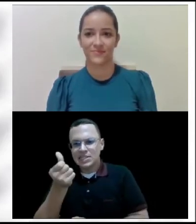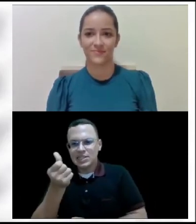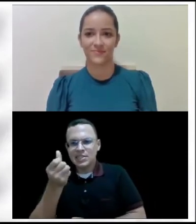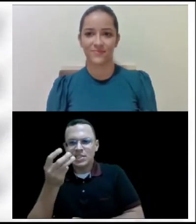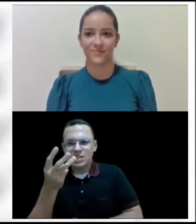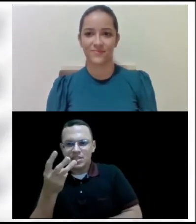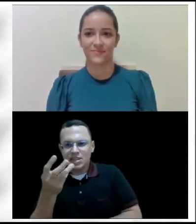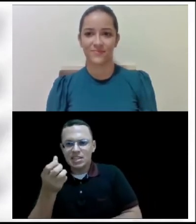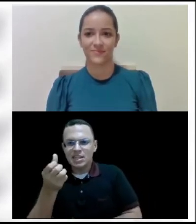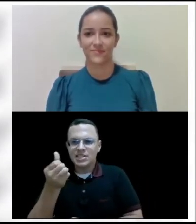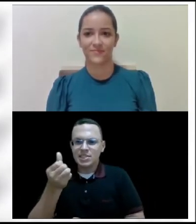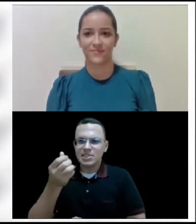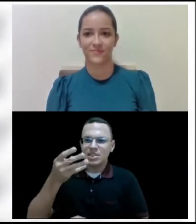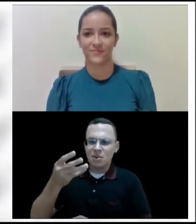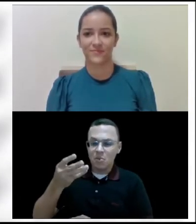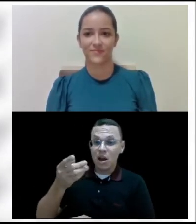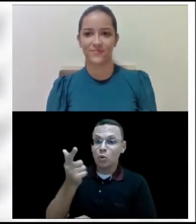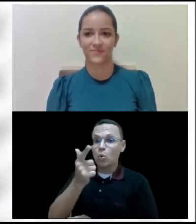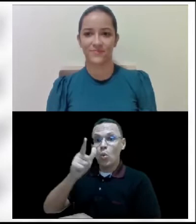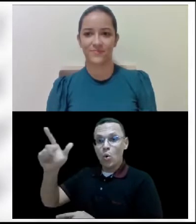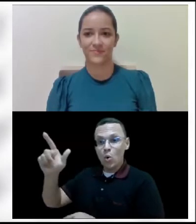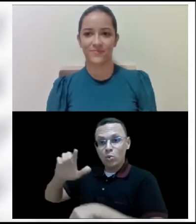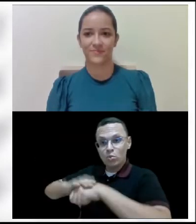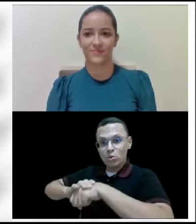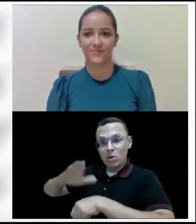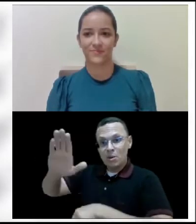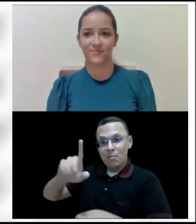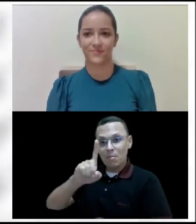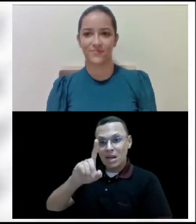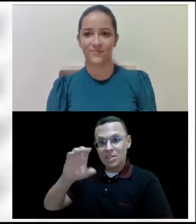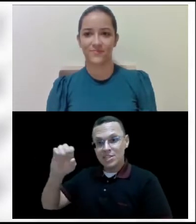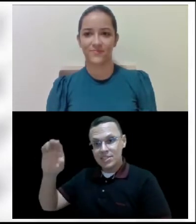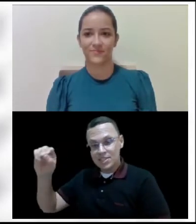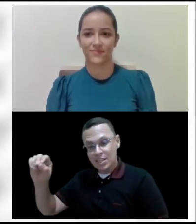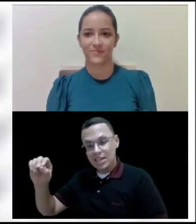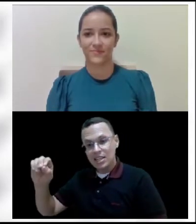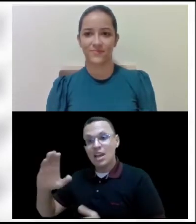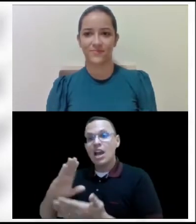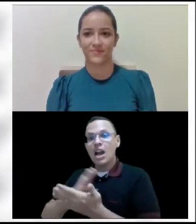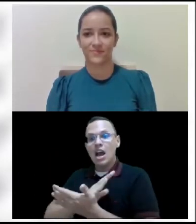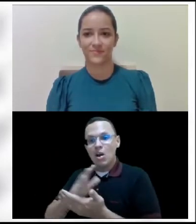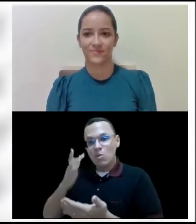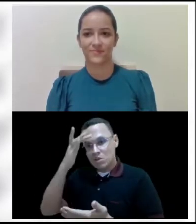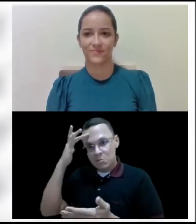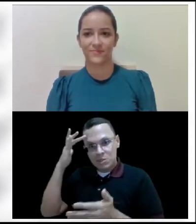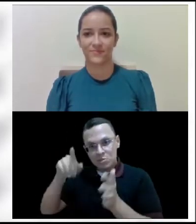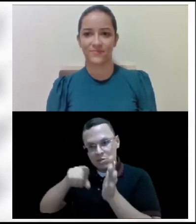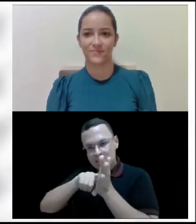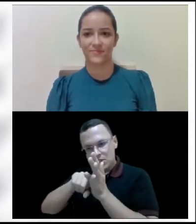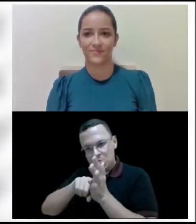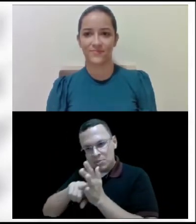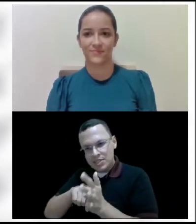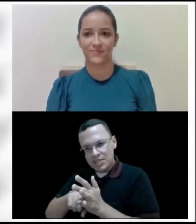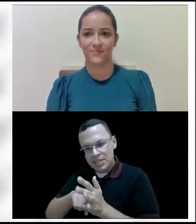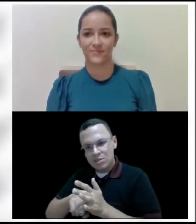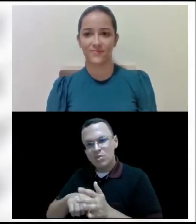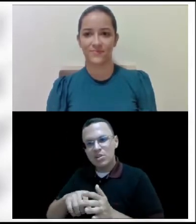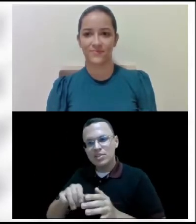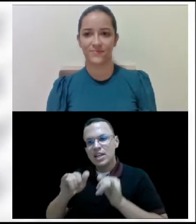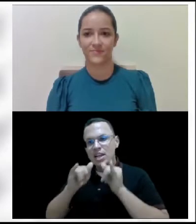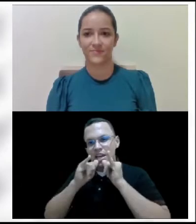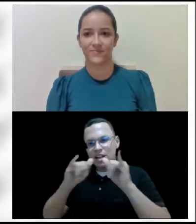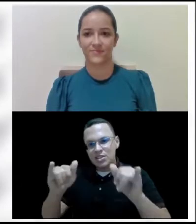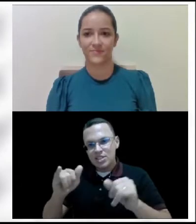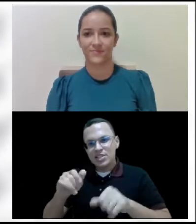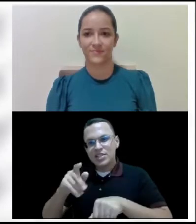encontrar 63, 64, outros mais de 100. Algumas pessoas que são